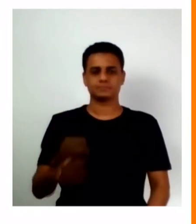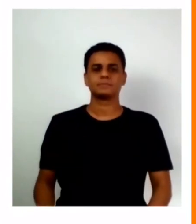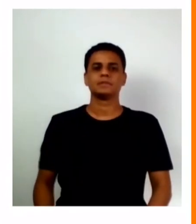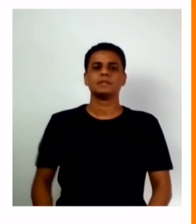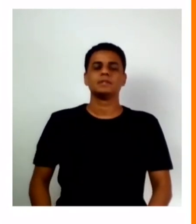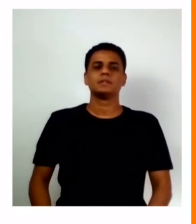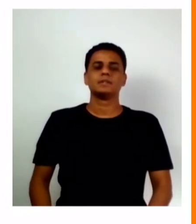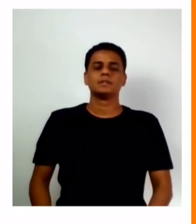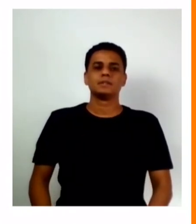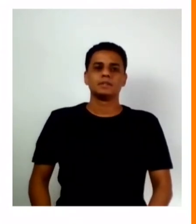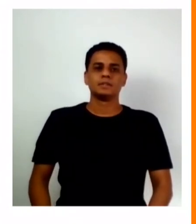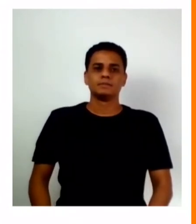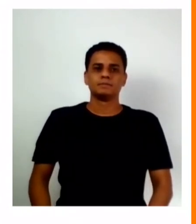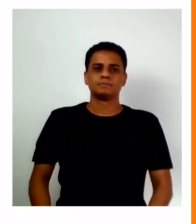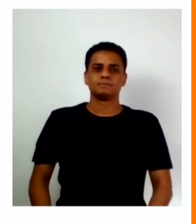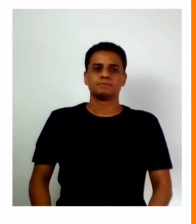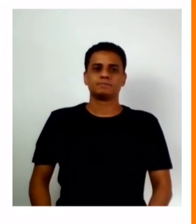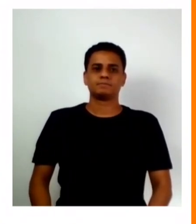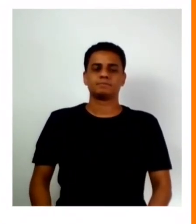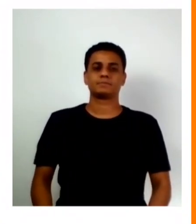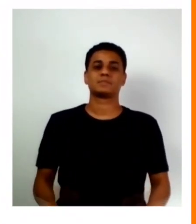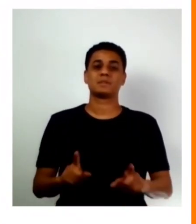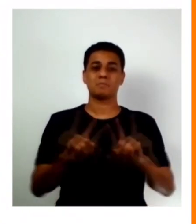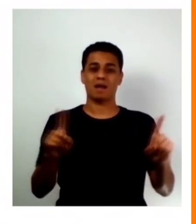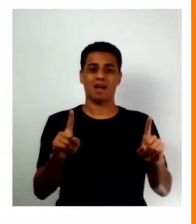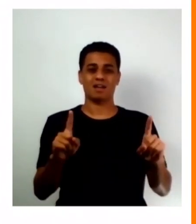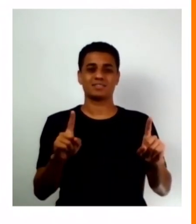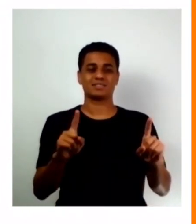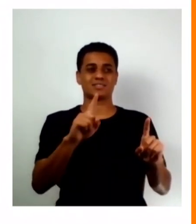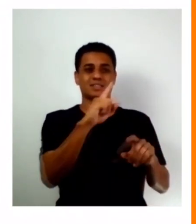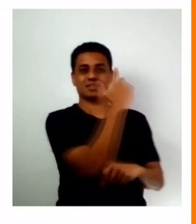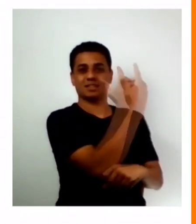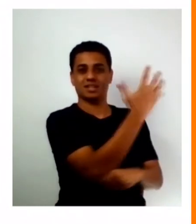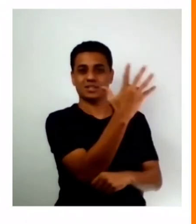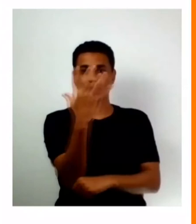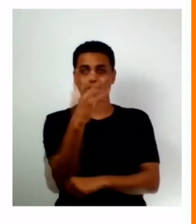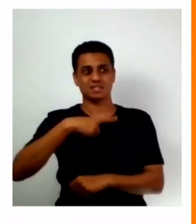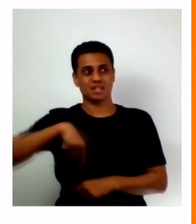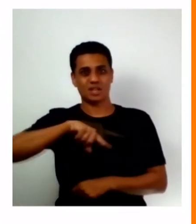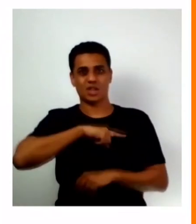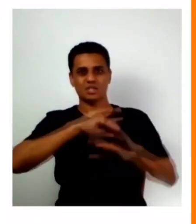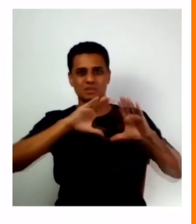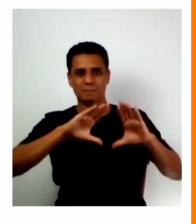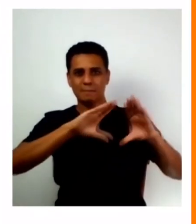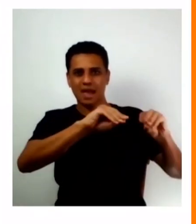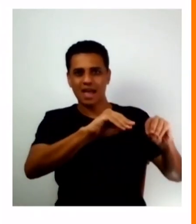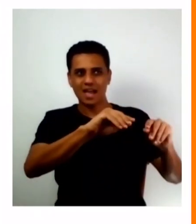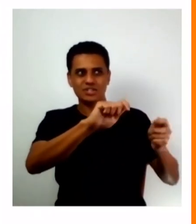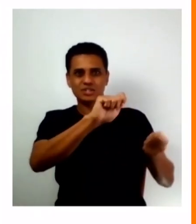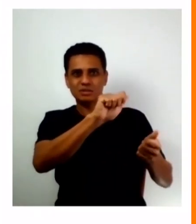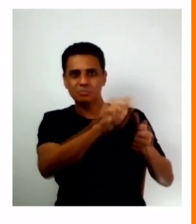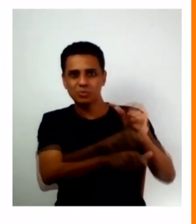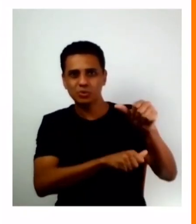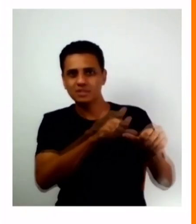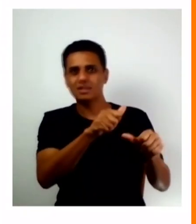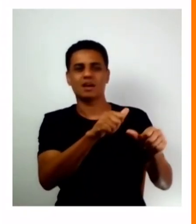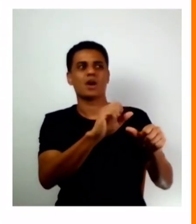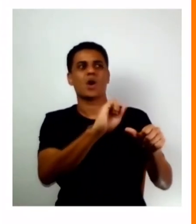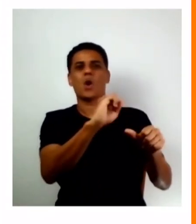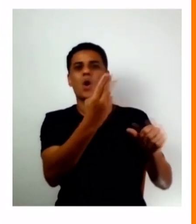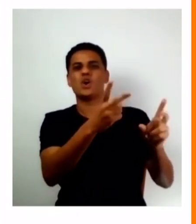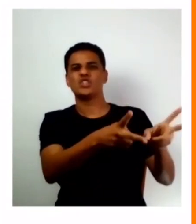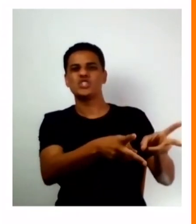a alteração do meio ambiente, a desertificação, a extracção de minerais,